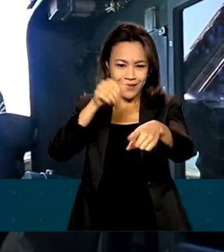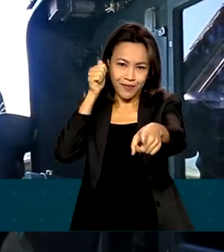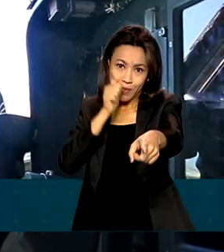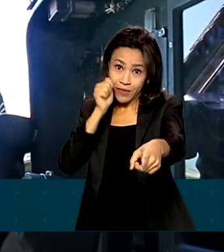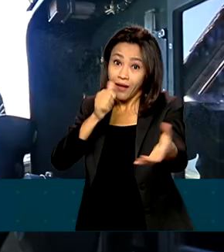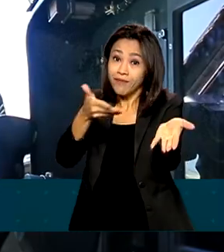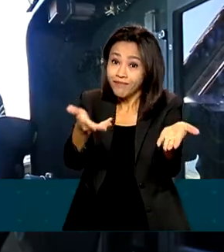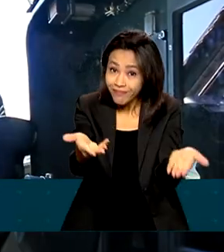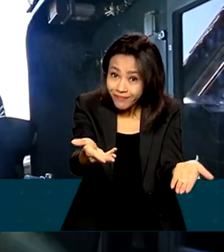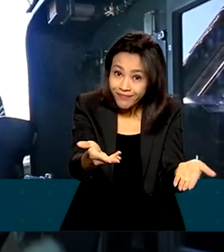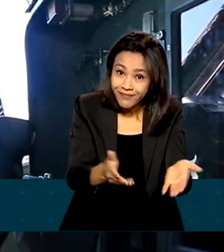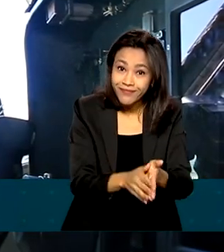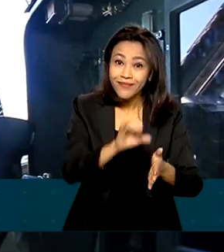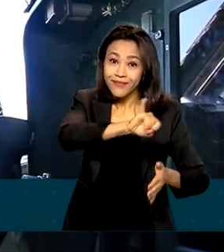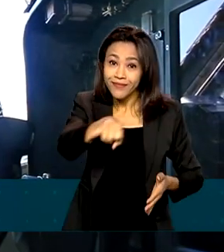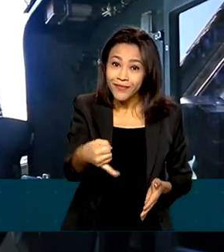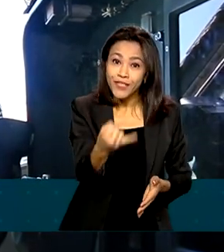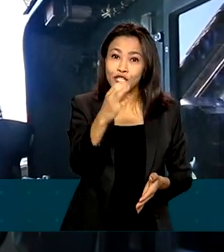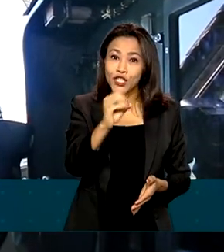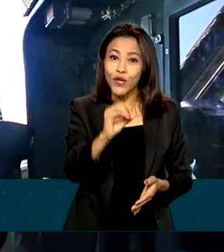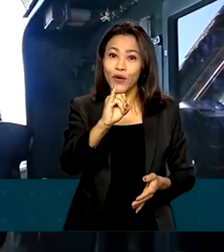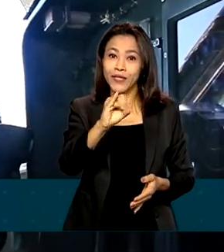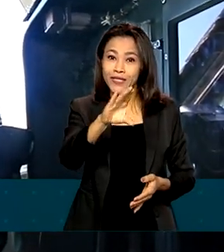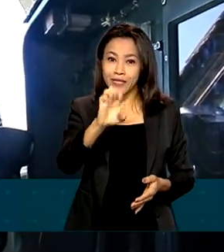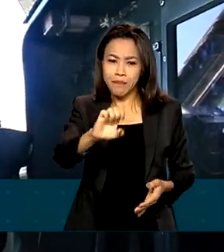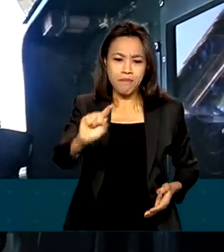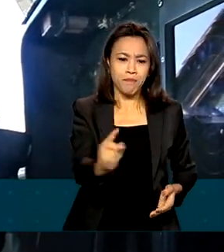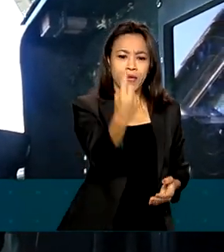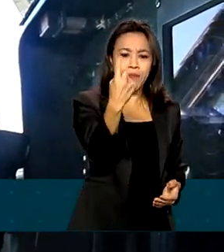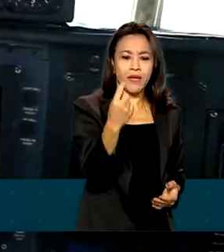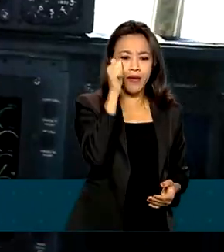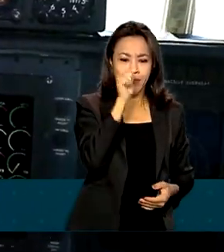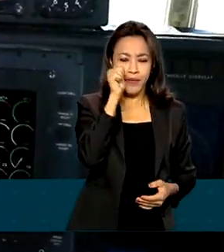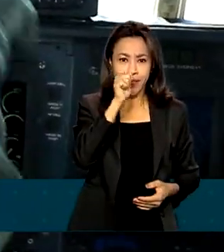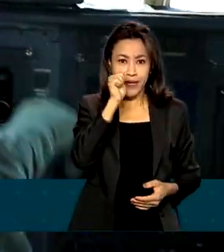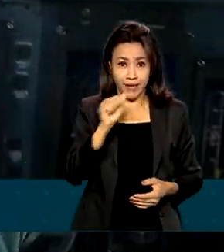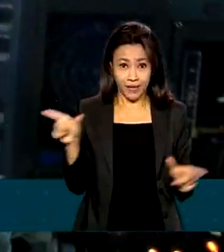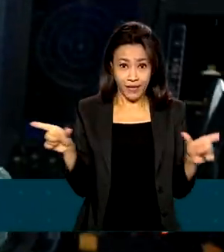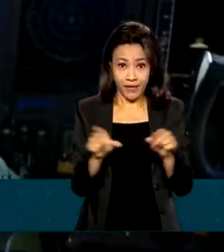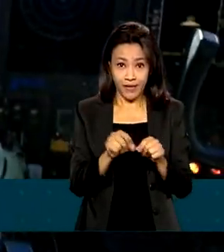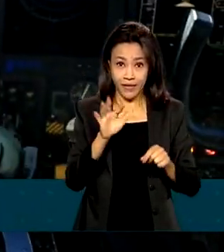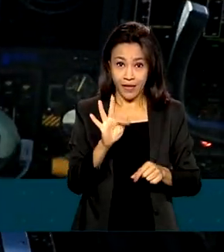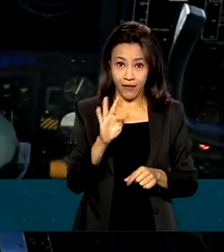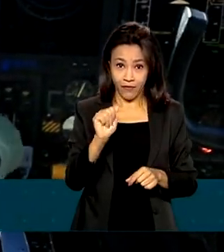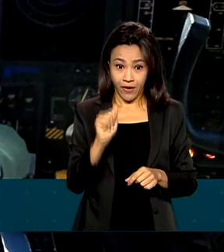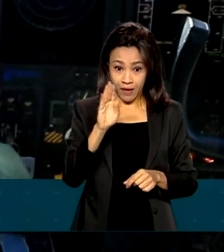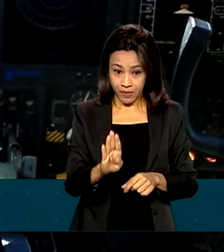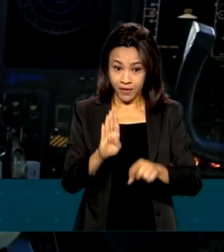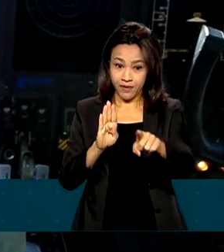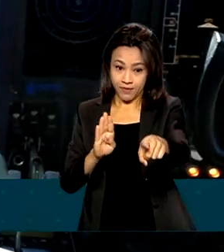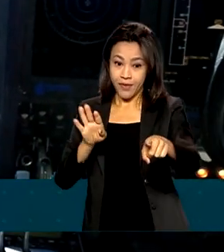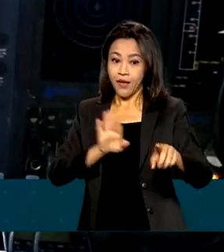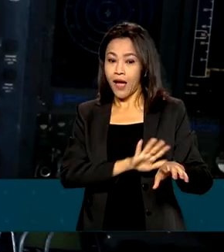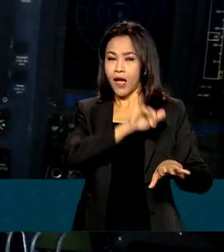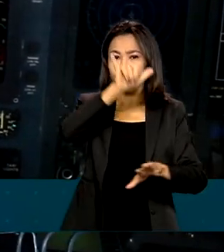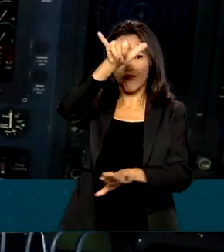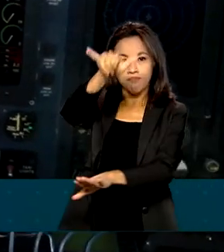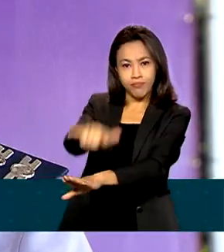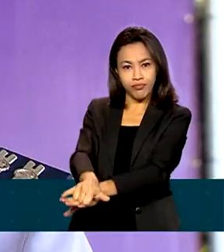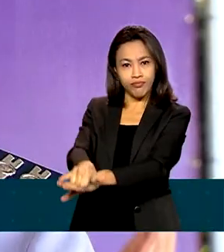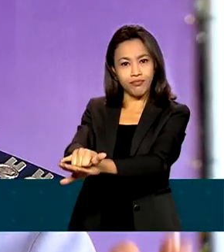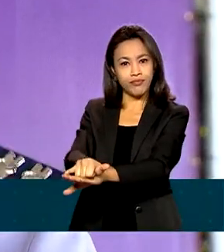piloto. Joyce foi a primeira mulher da Força Aérea Brasileira a pousar a aeronave no continente